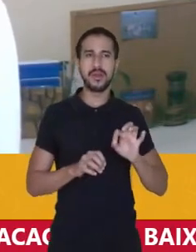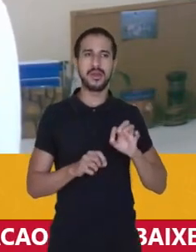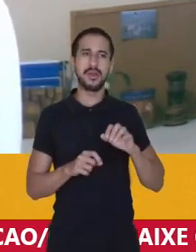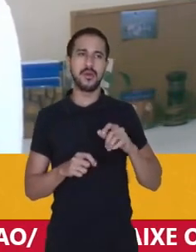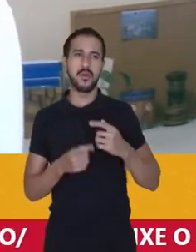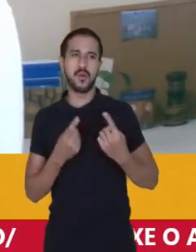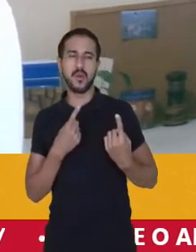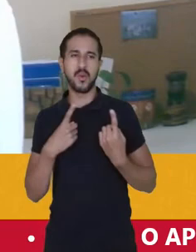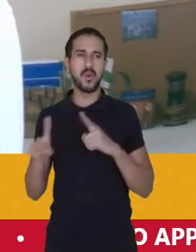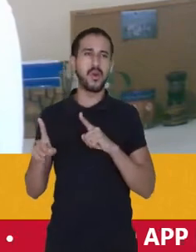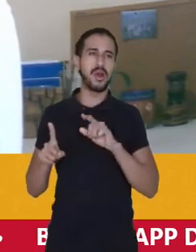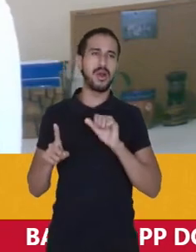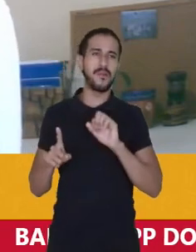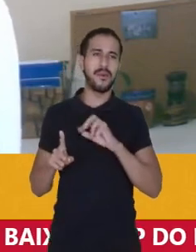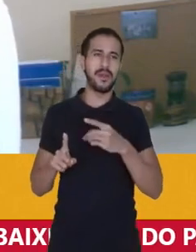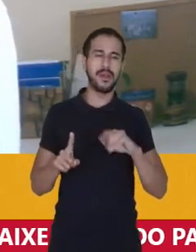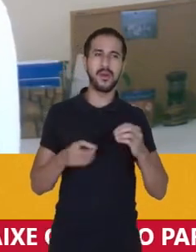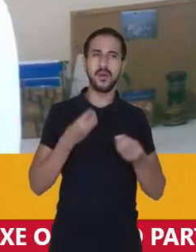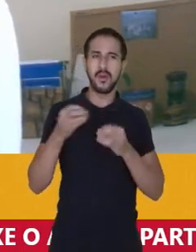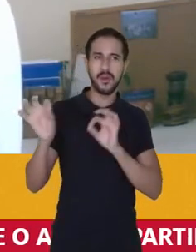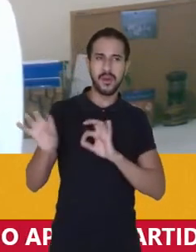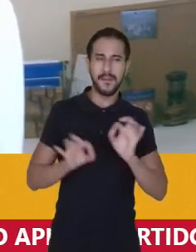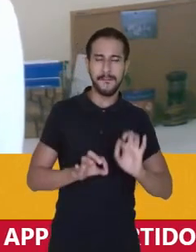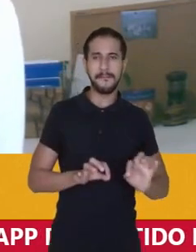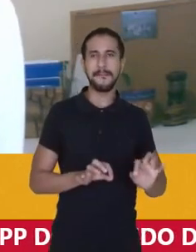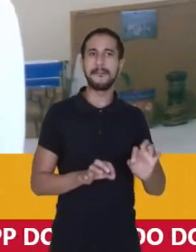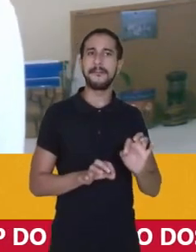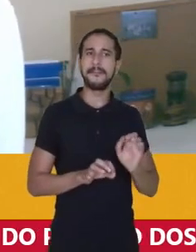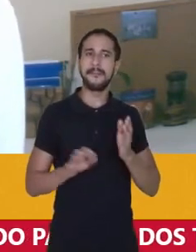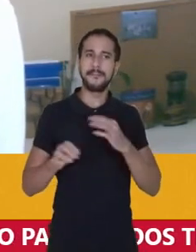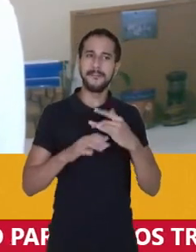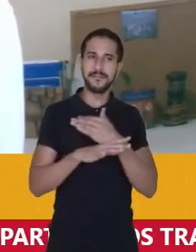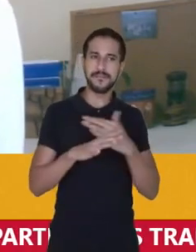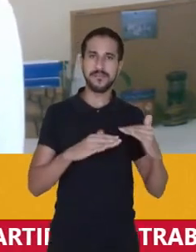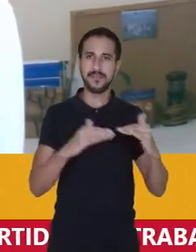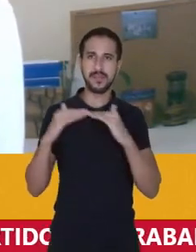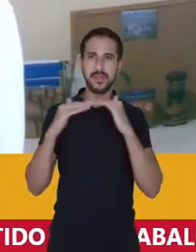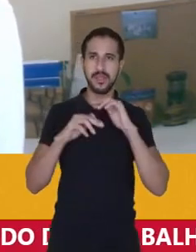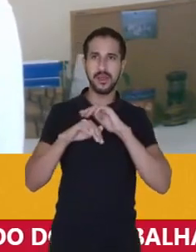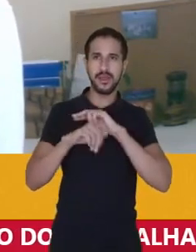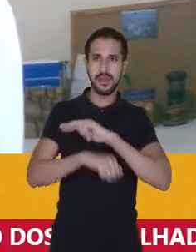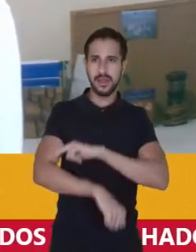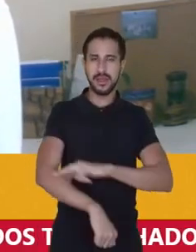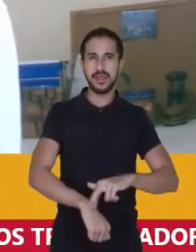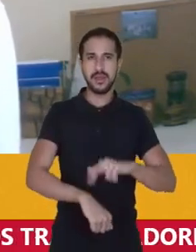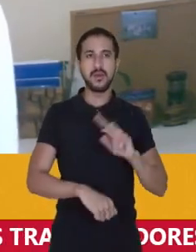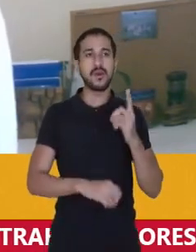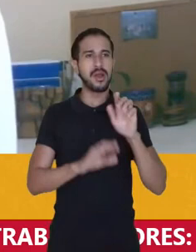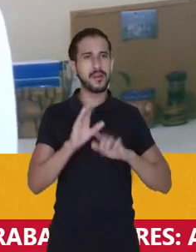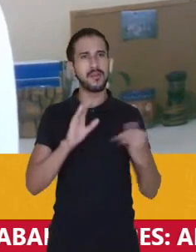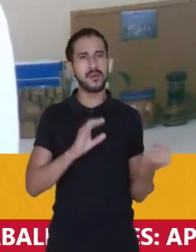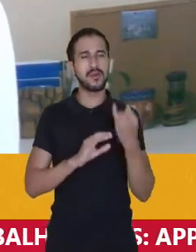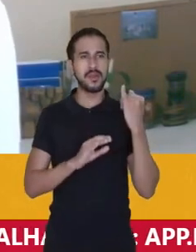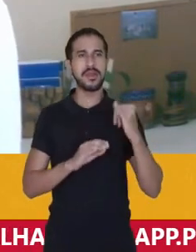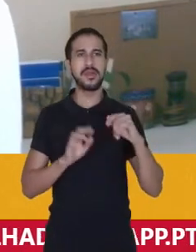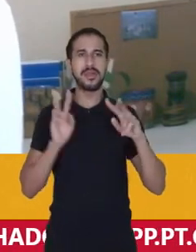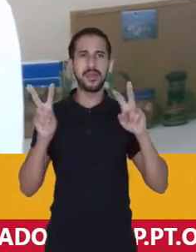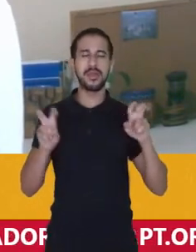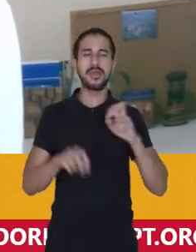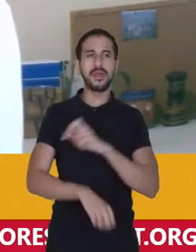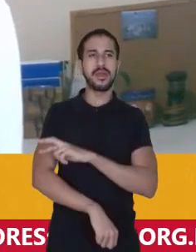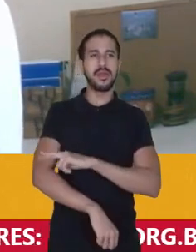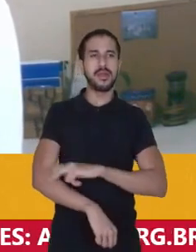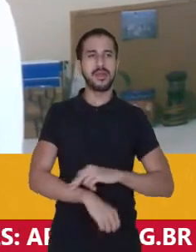É como planejar a cidade para a igualdade racial. E um dos capítulos fundamentais é a dimensão do racismo ambiental.